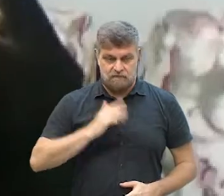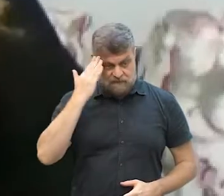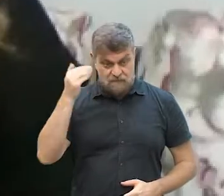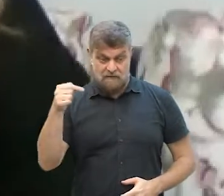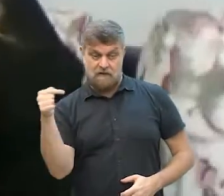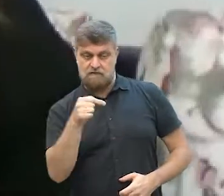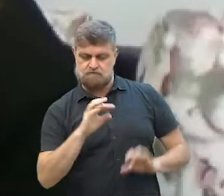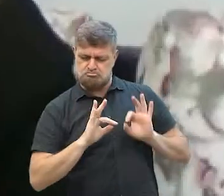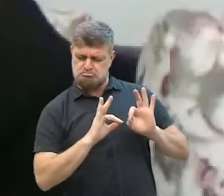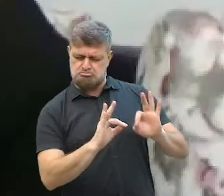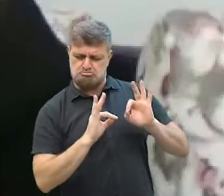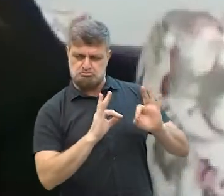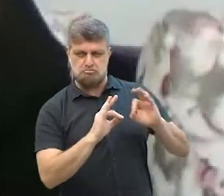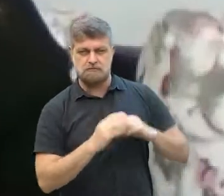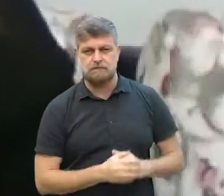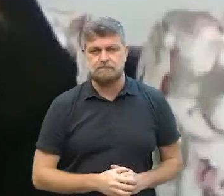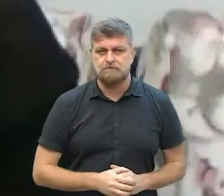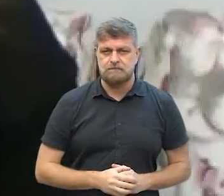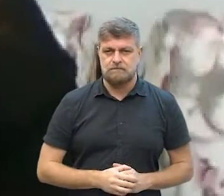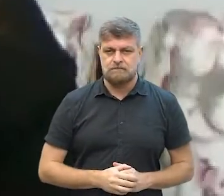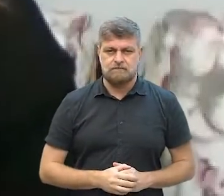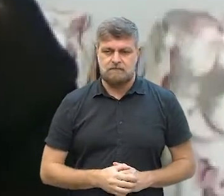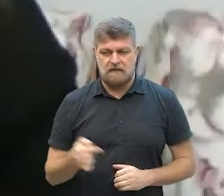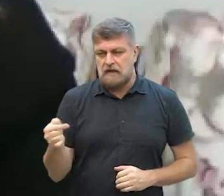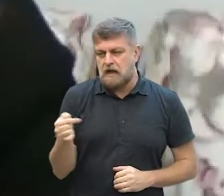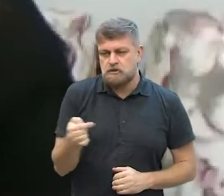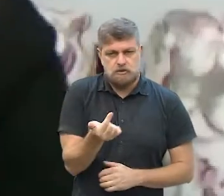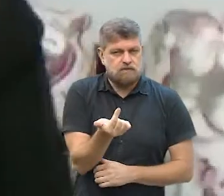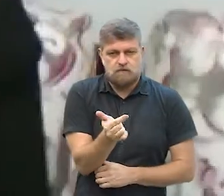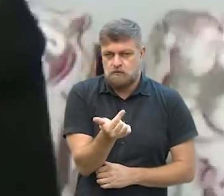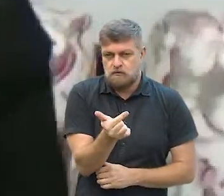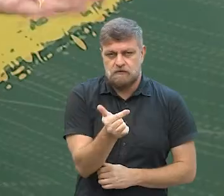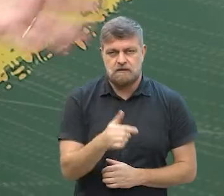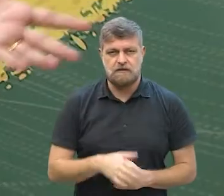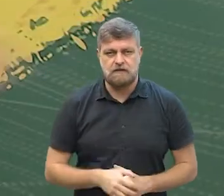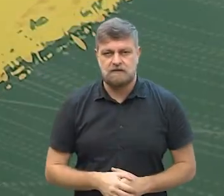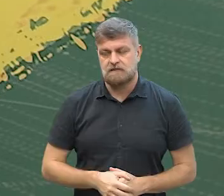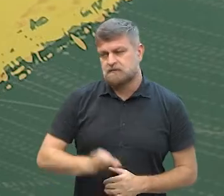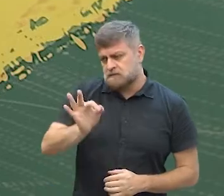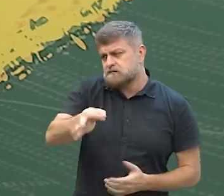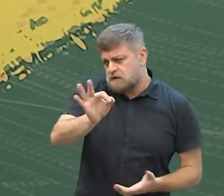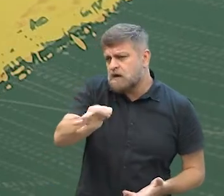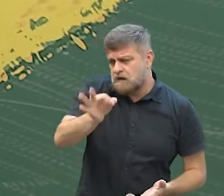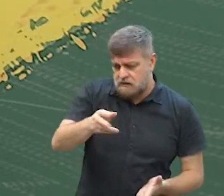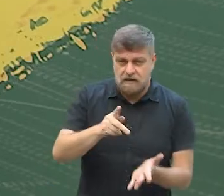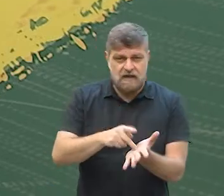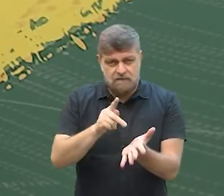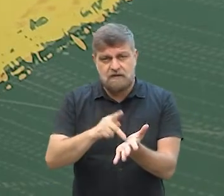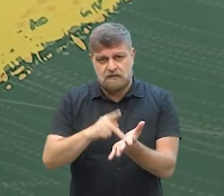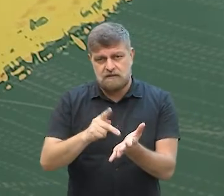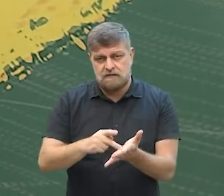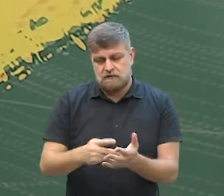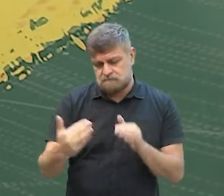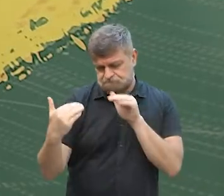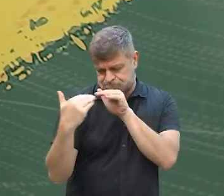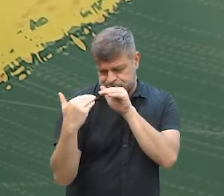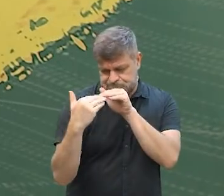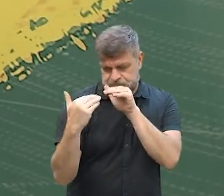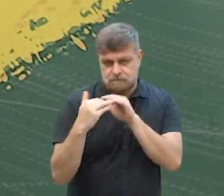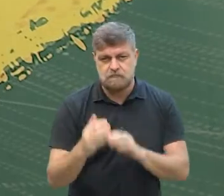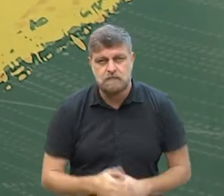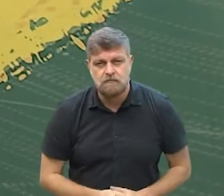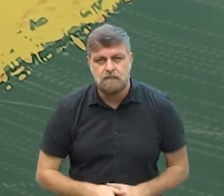melhor vai ser a reputação, então não tem ponto negativo para o estabelecimento. Não, sem dúvida, é exatamente isso que eu falei, que